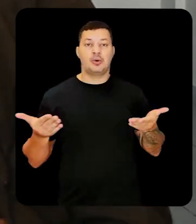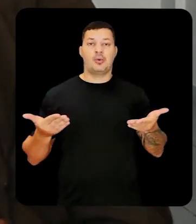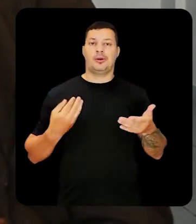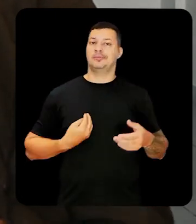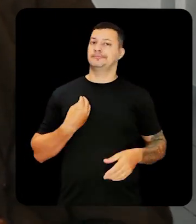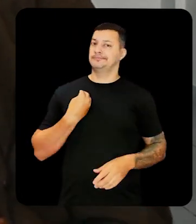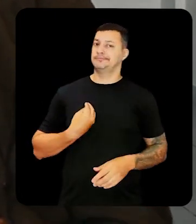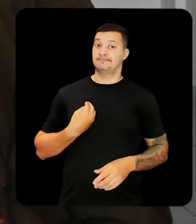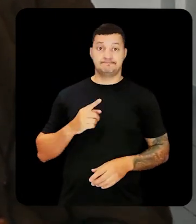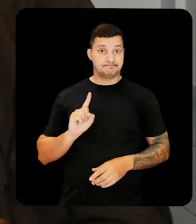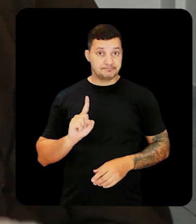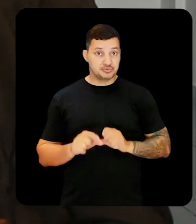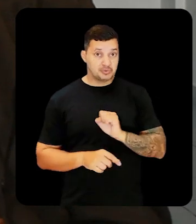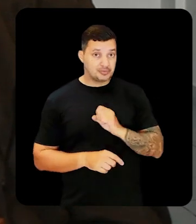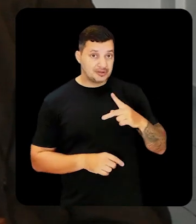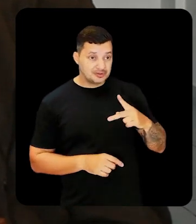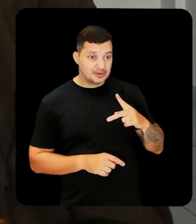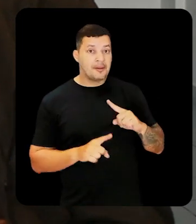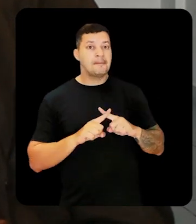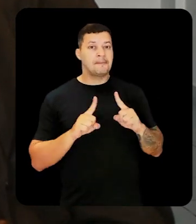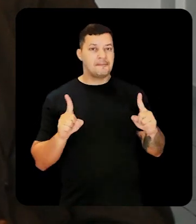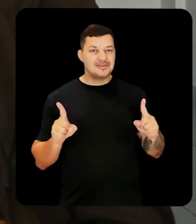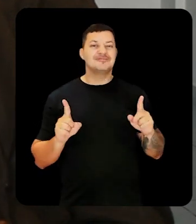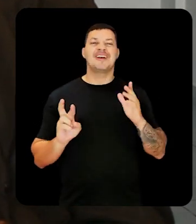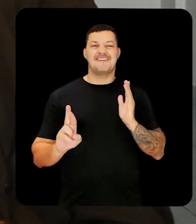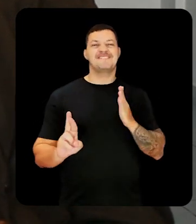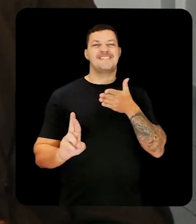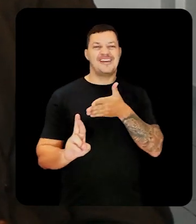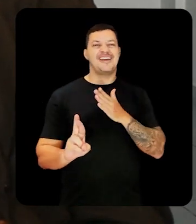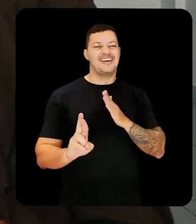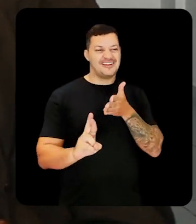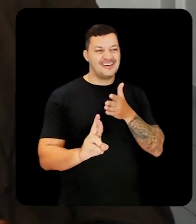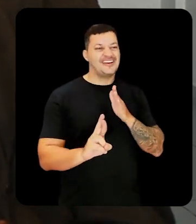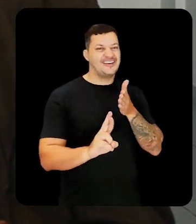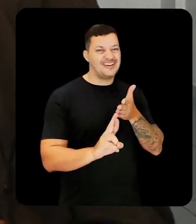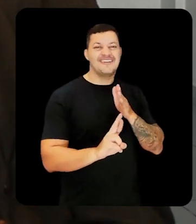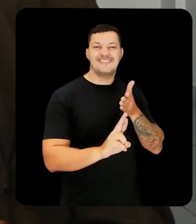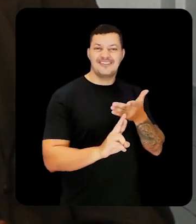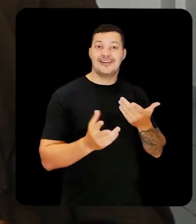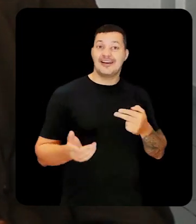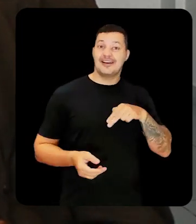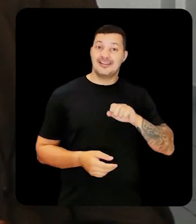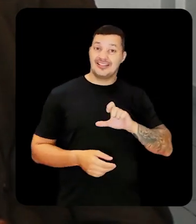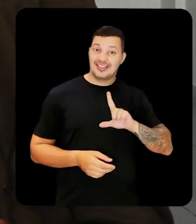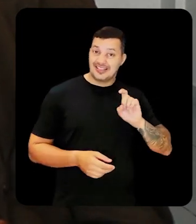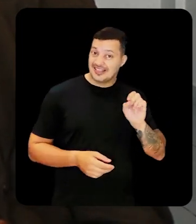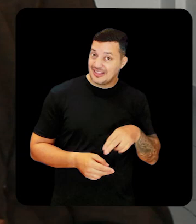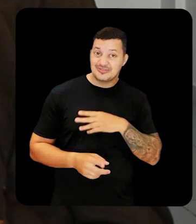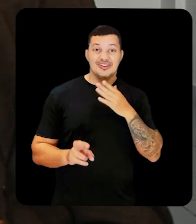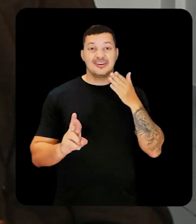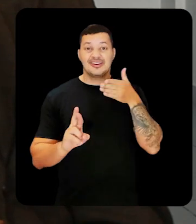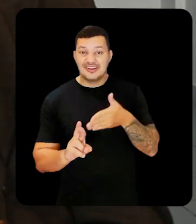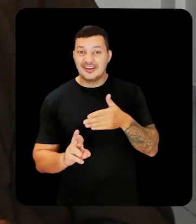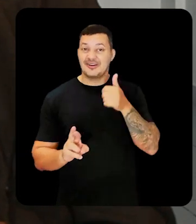elas não estão aqui hoje, em São Pedro, mas elas são referência. Marcelo Tosta é uma referência, Nelson Amita